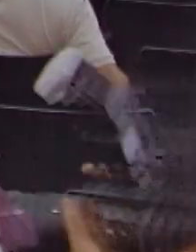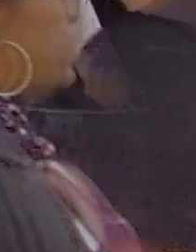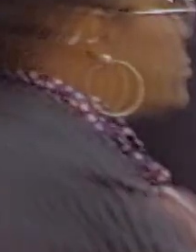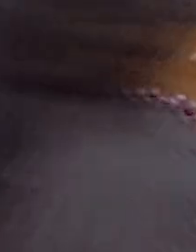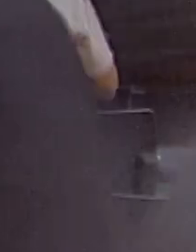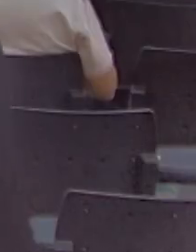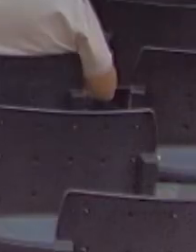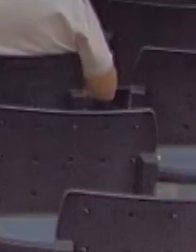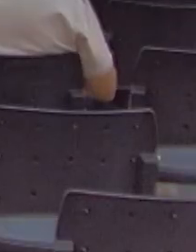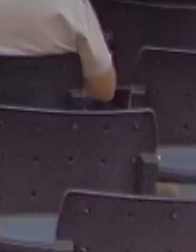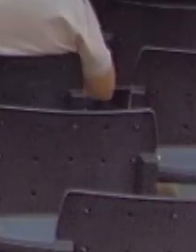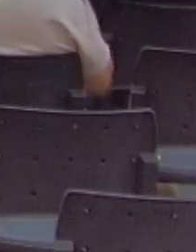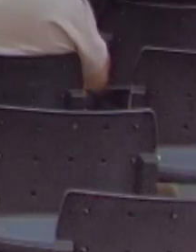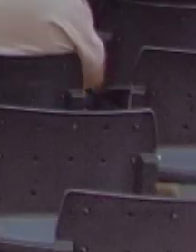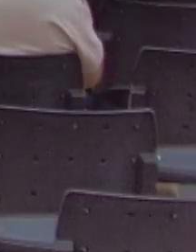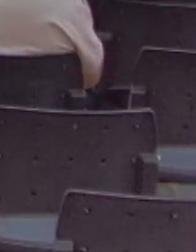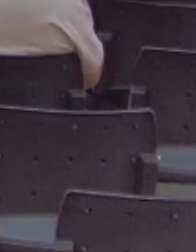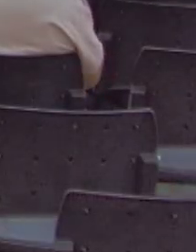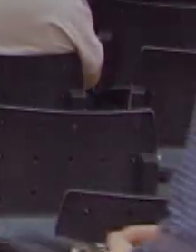Ele que é